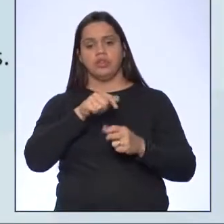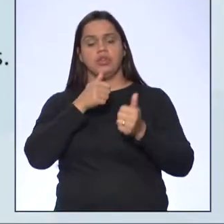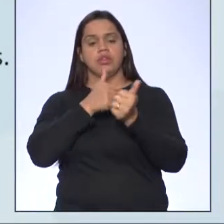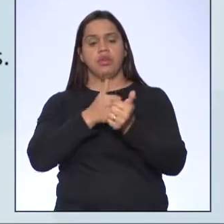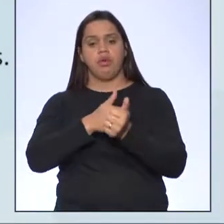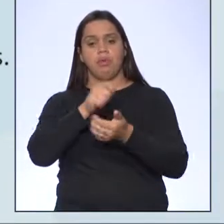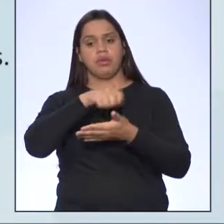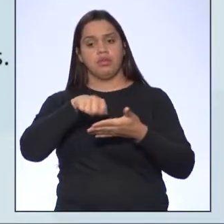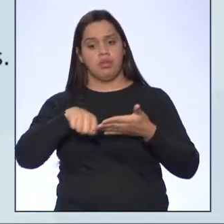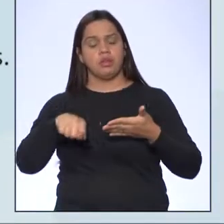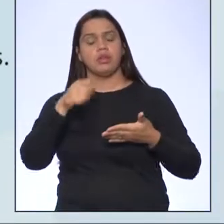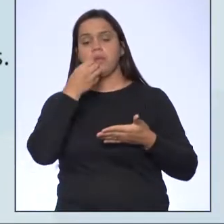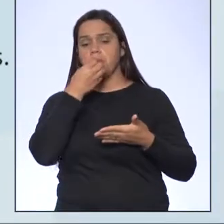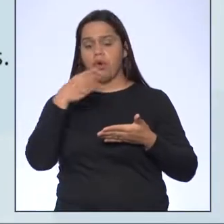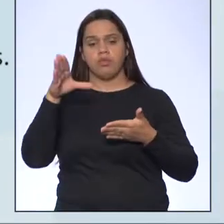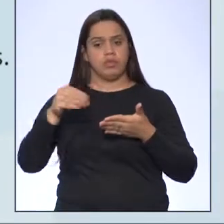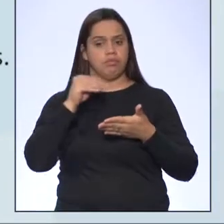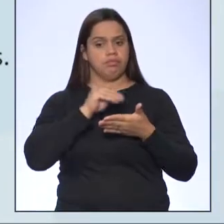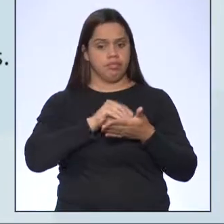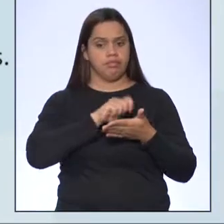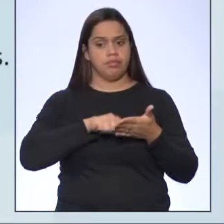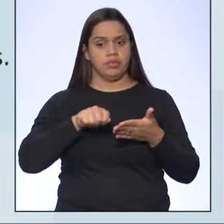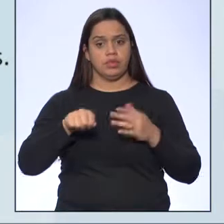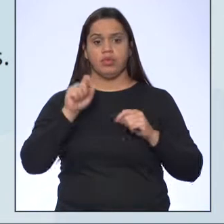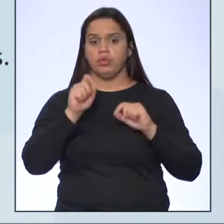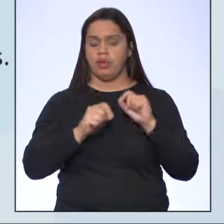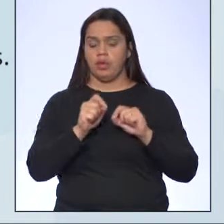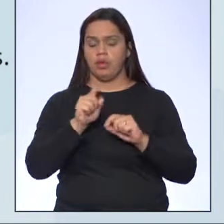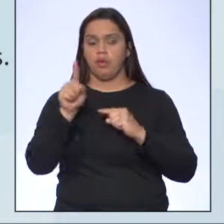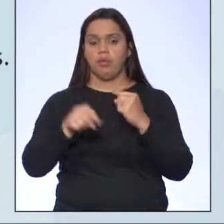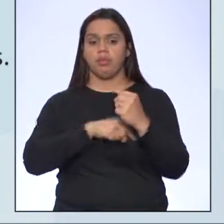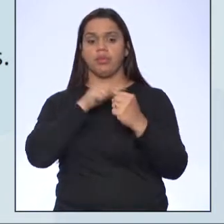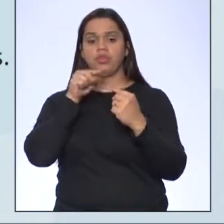essa anotação, que tem como objetivo